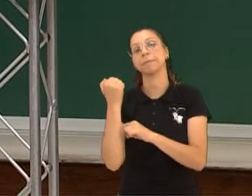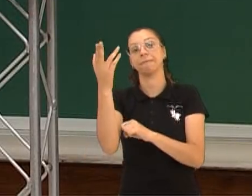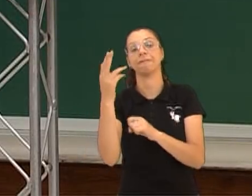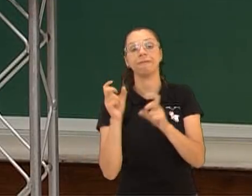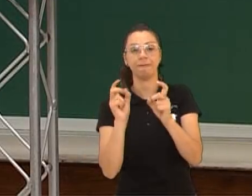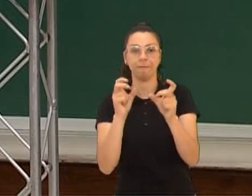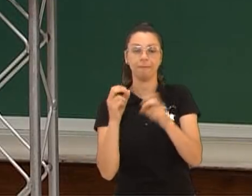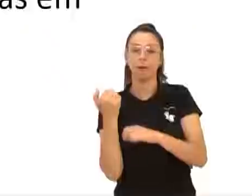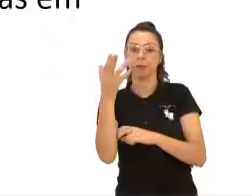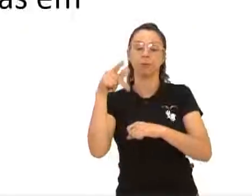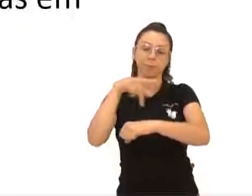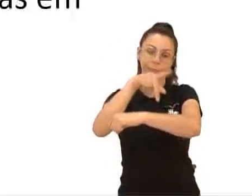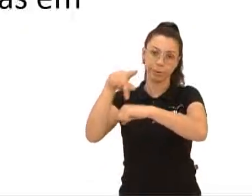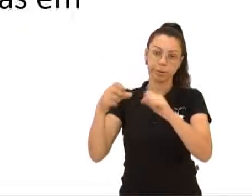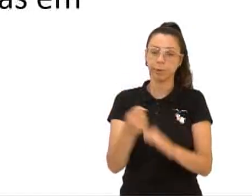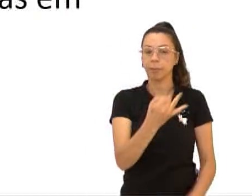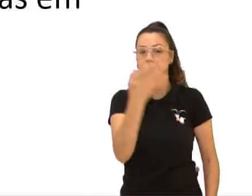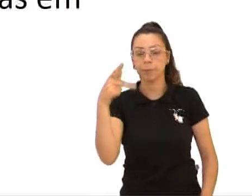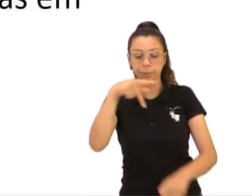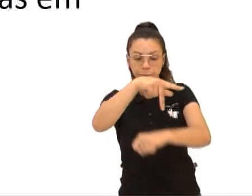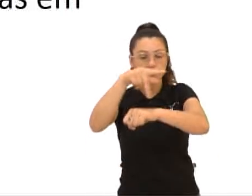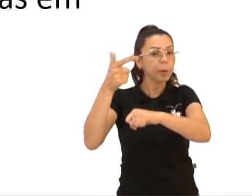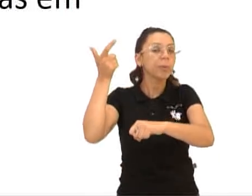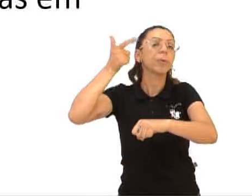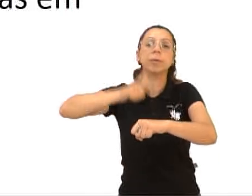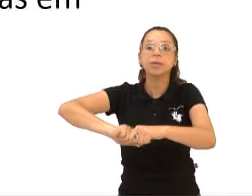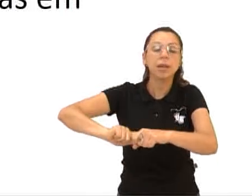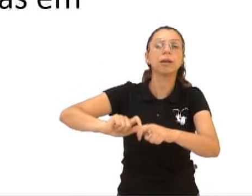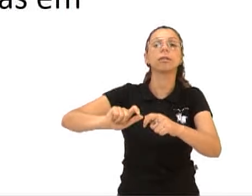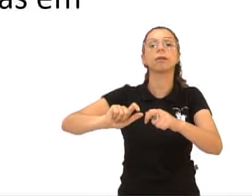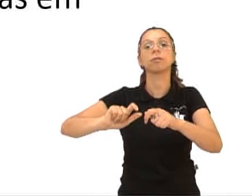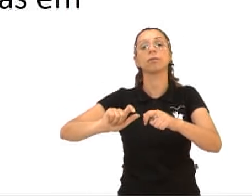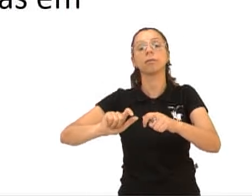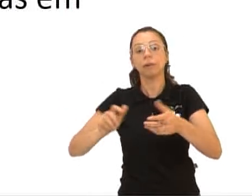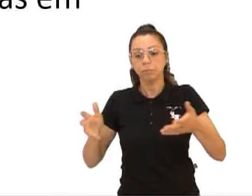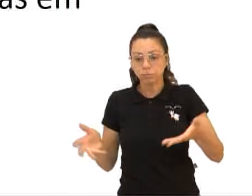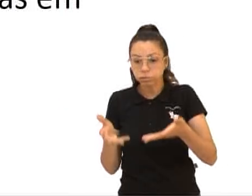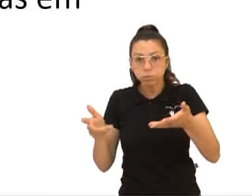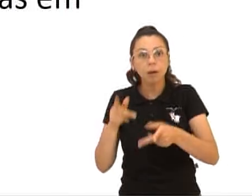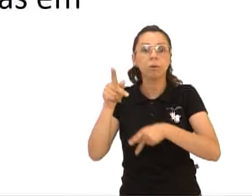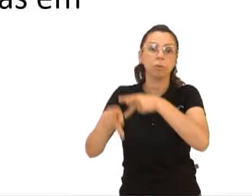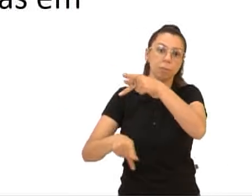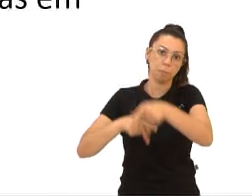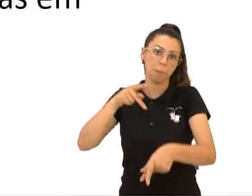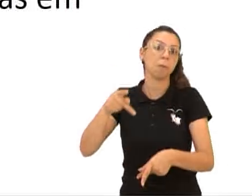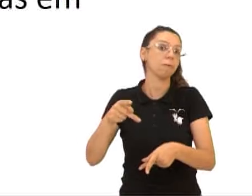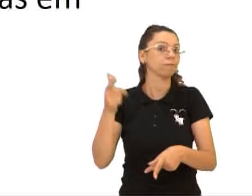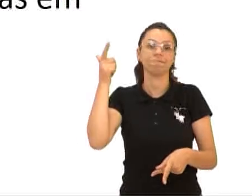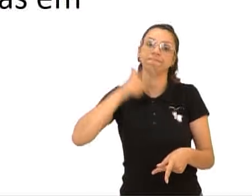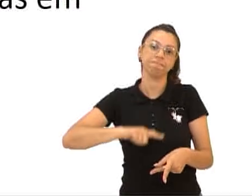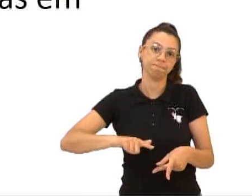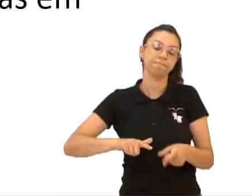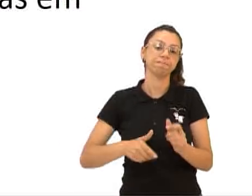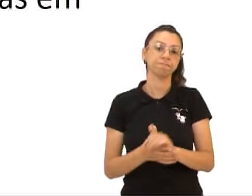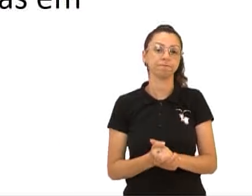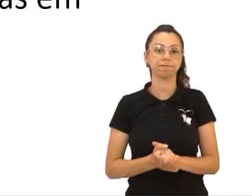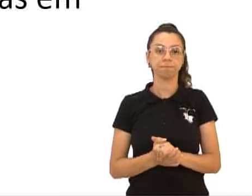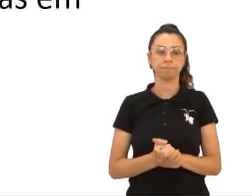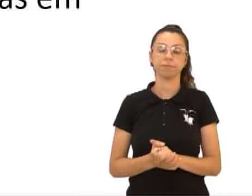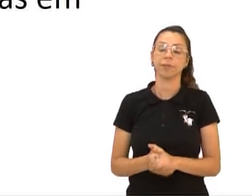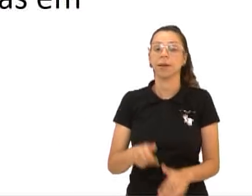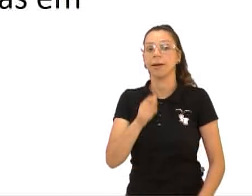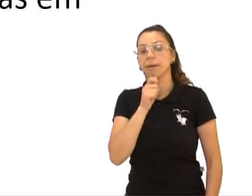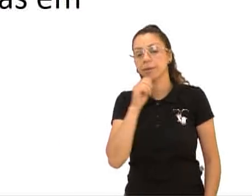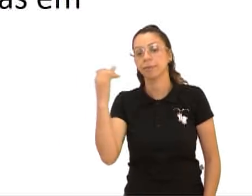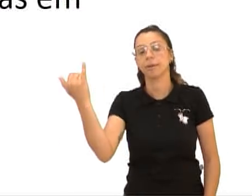internacional. Alguns países não conseguem nem suprir as necessidades do seu povo, né? Com isso a gente ainda